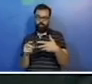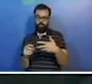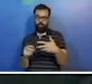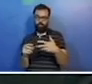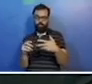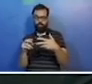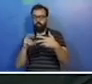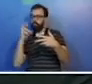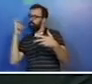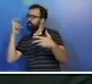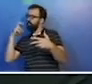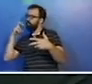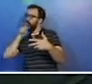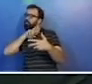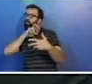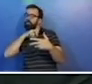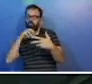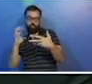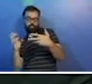para a cobra.